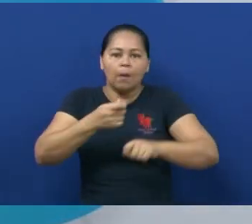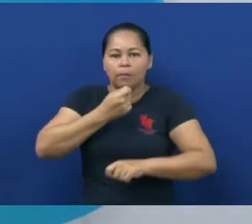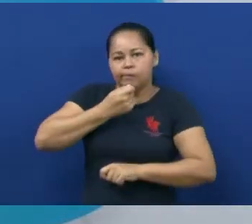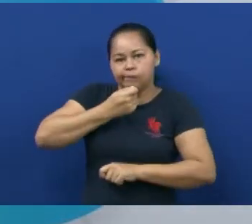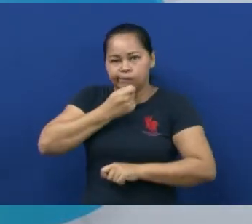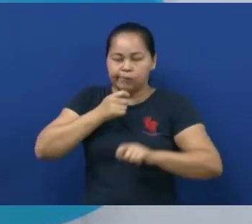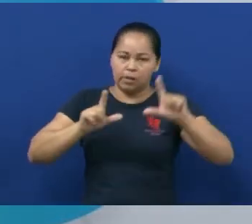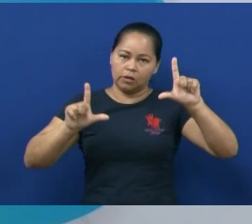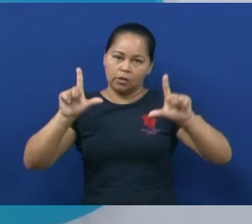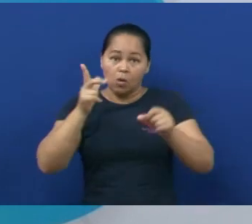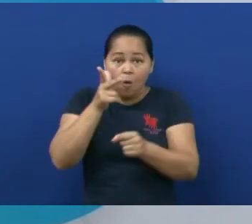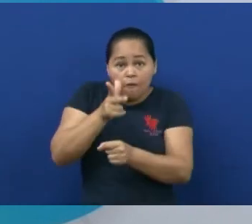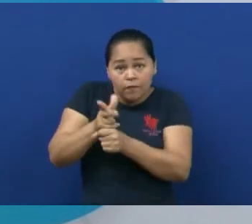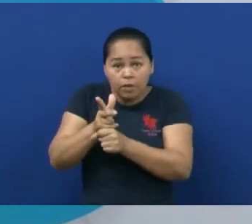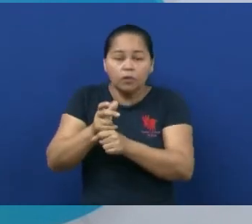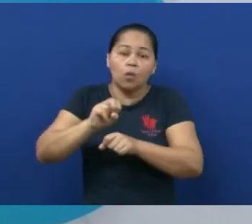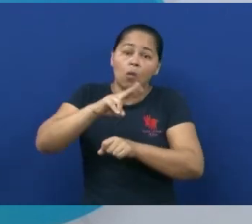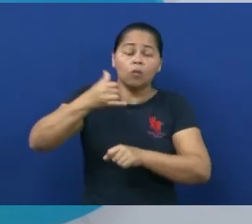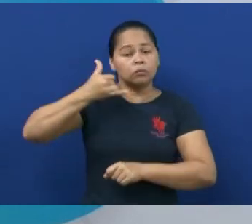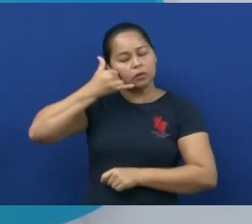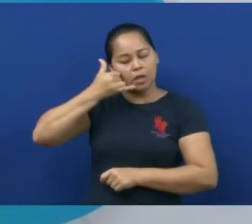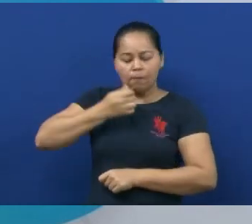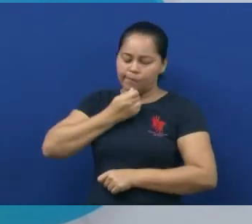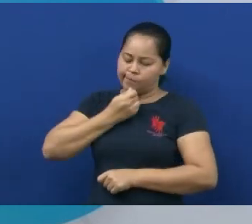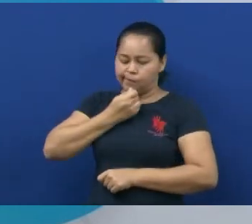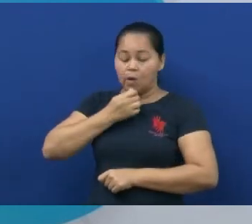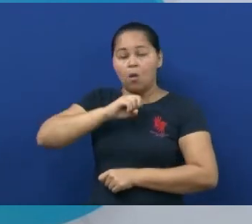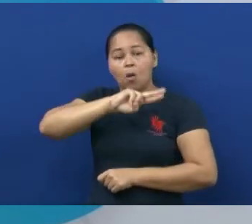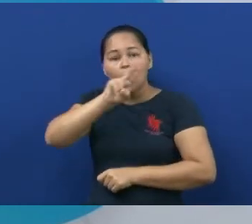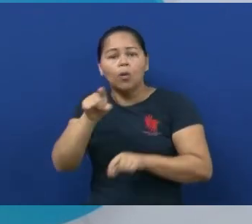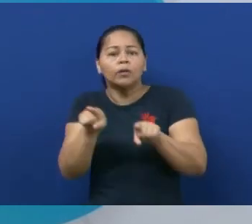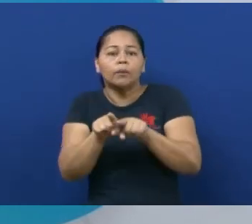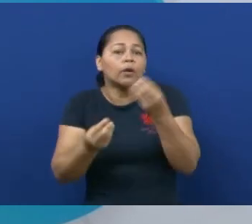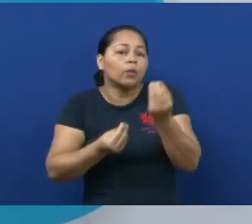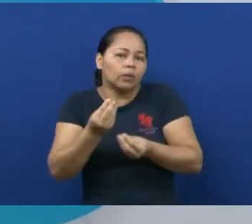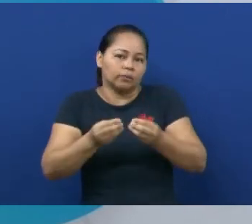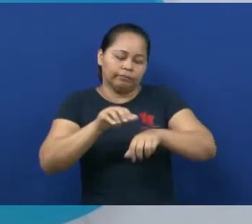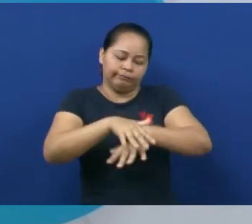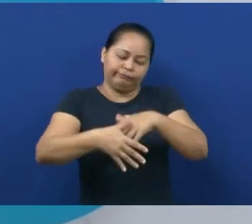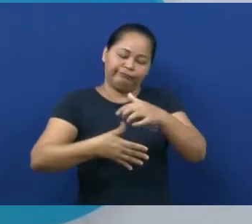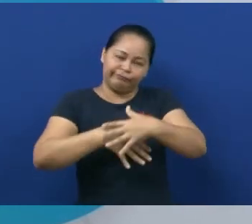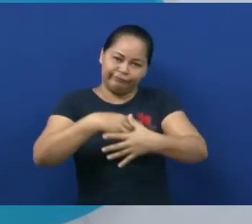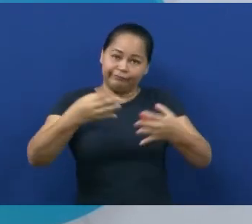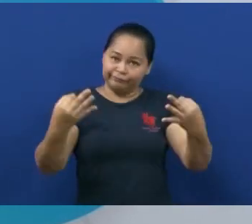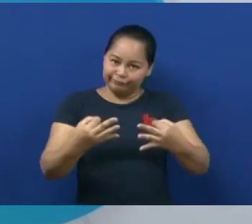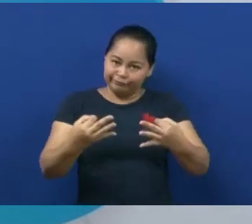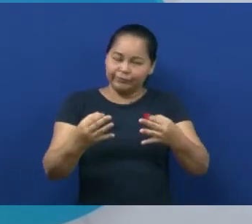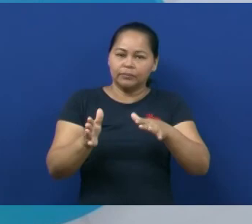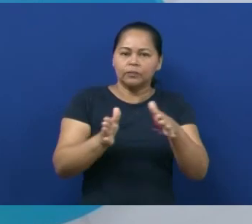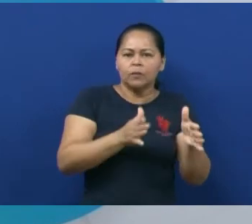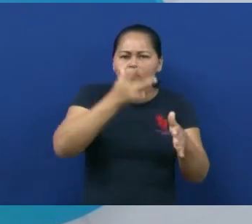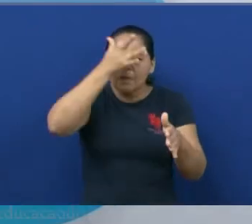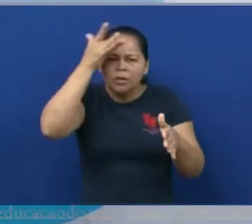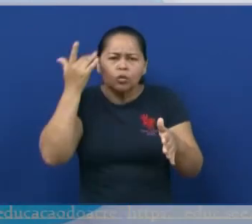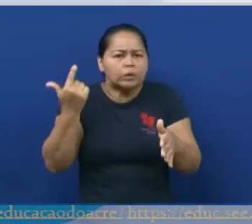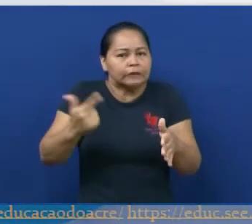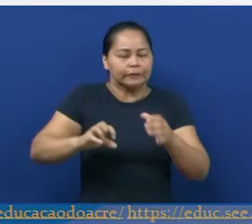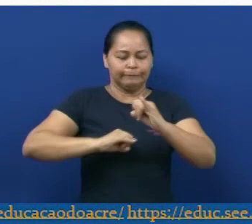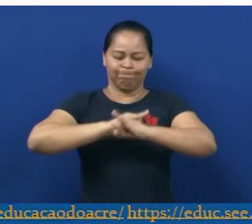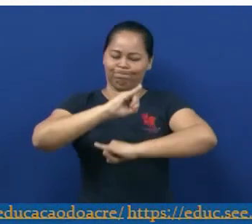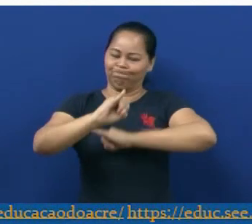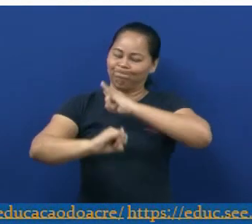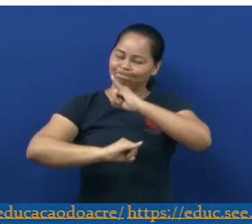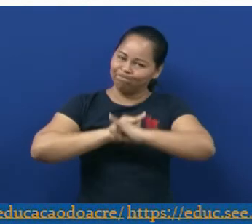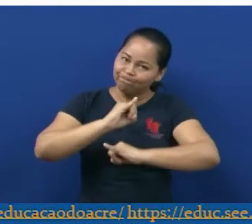usando simplesmente o celular e também como lavar as mãos corretamente. Para quem não tem acesso à